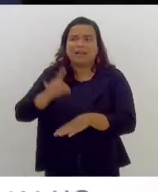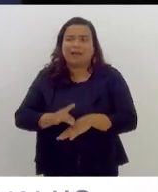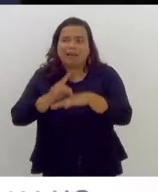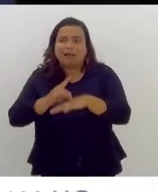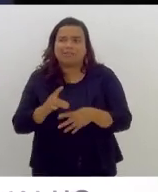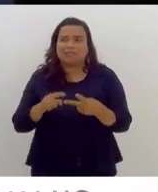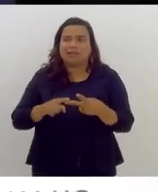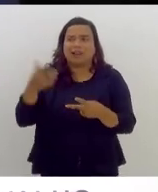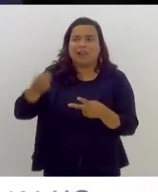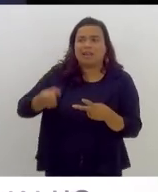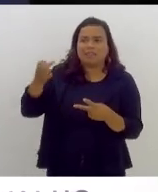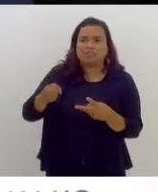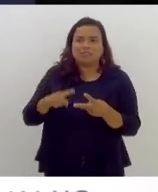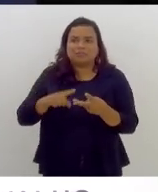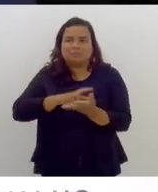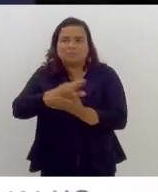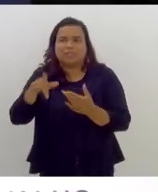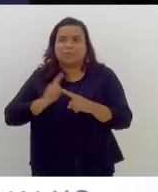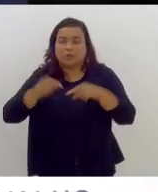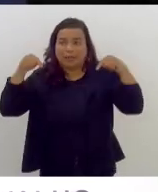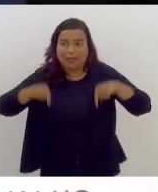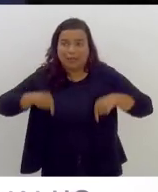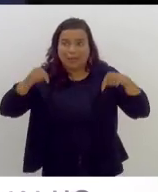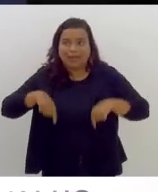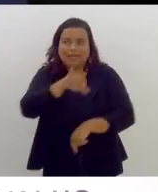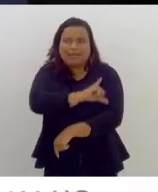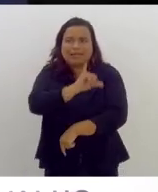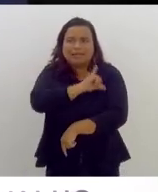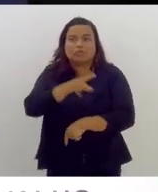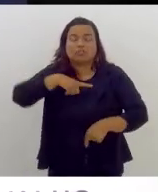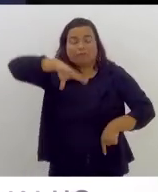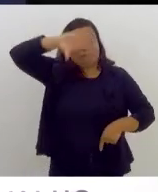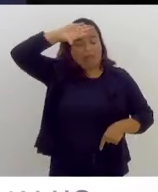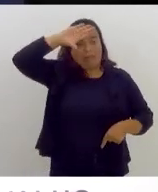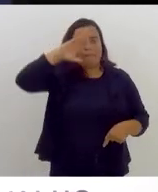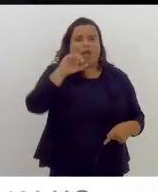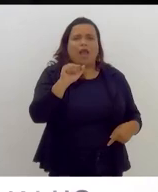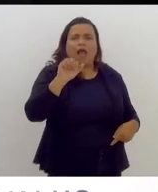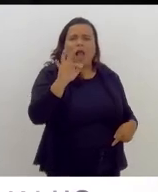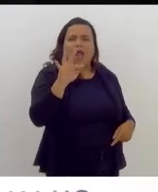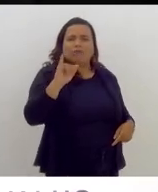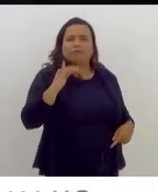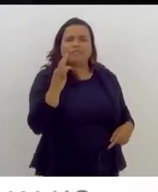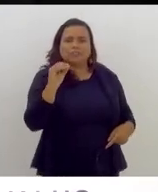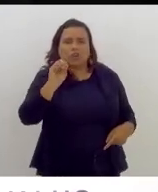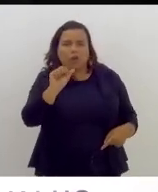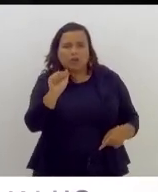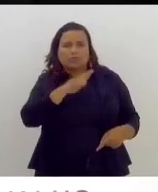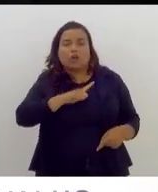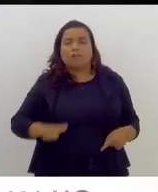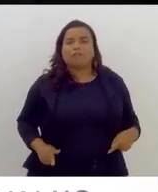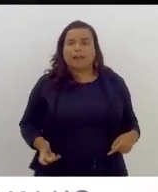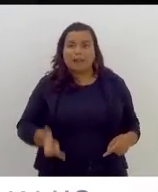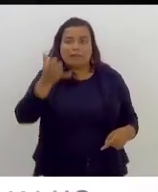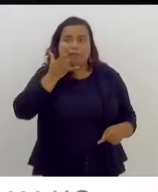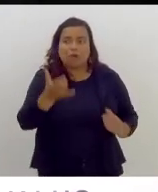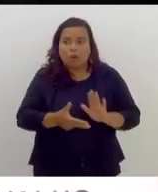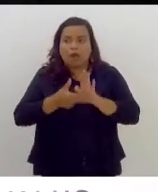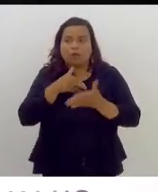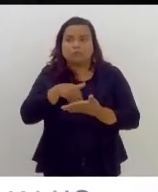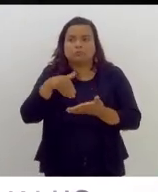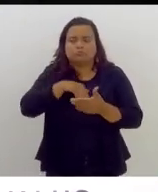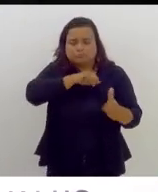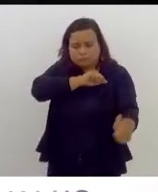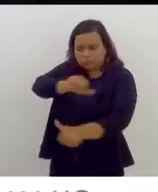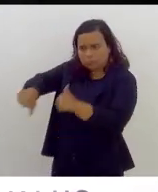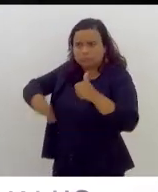derivados, porque o Rio de Janeiro estava tomado de febre aftosa. Aí o governador me ligou e tal, assumi a secretaria,